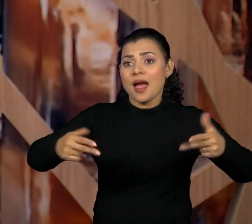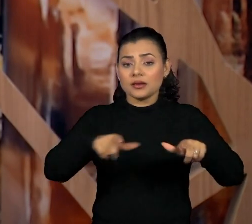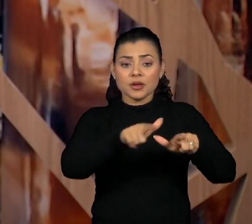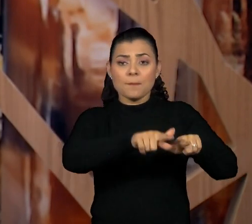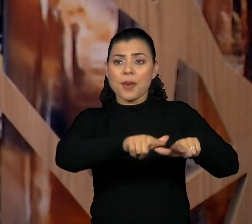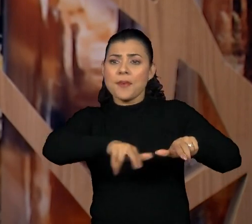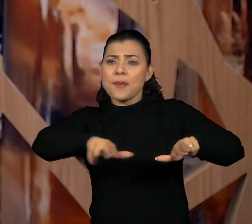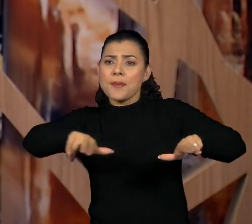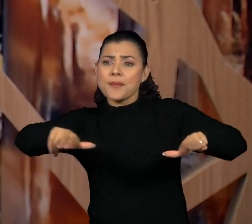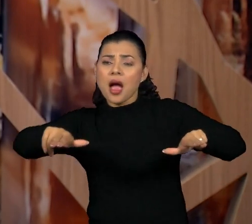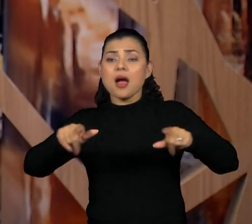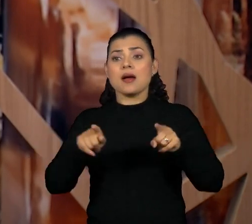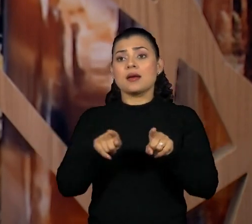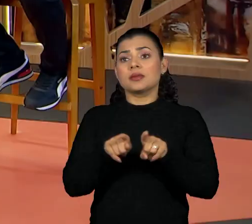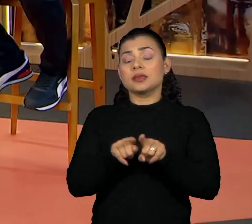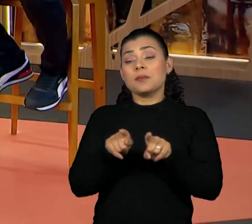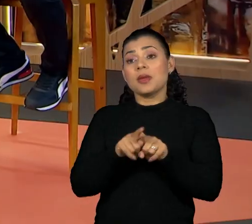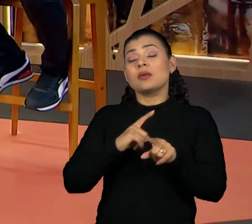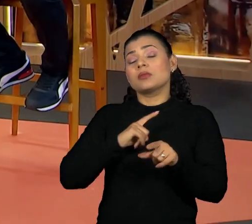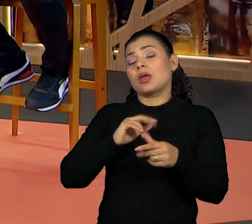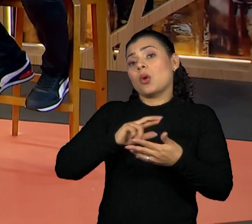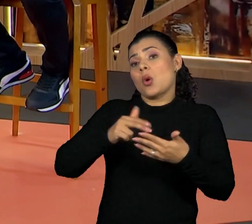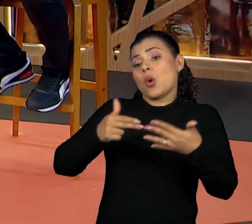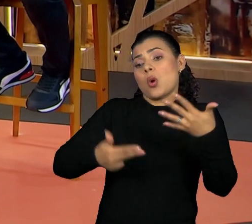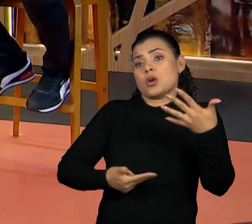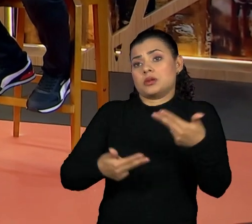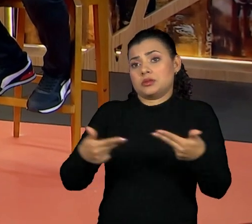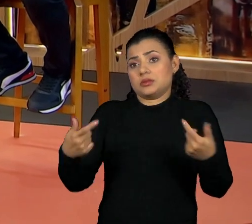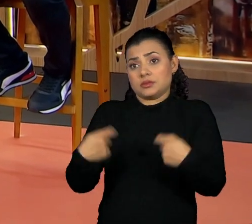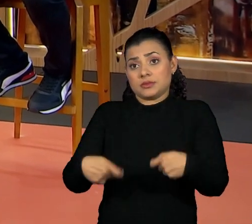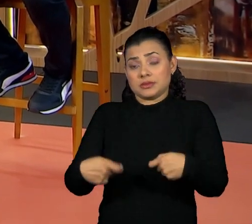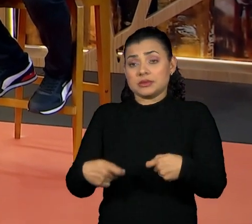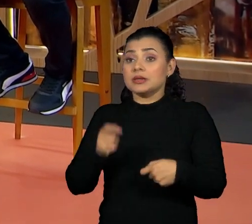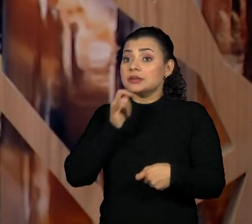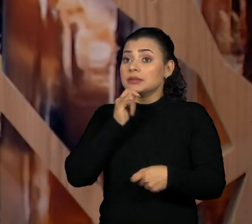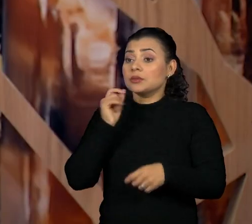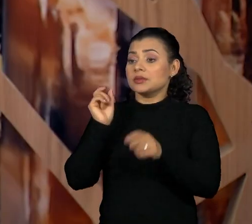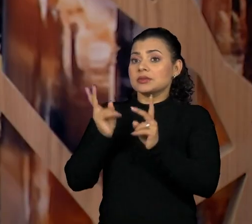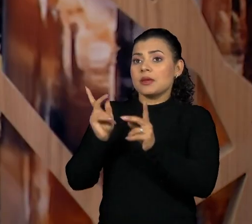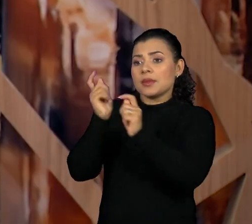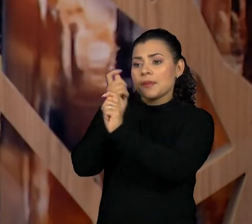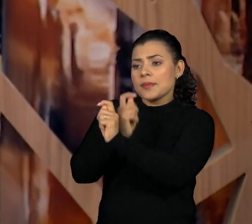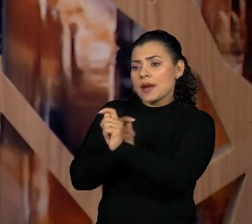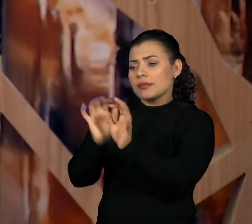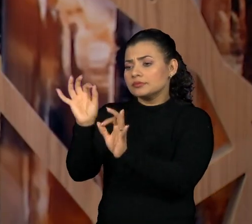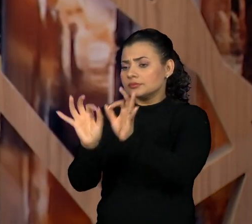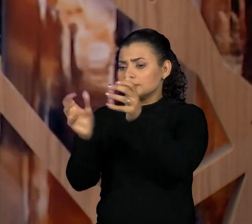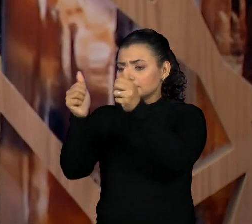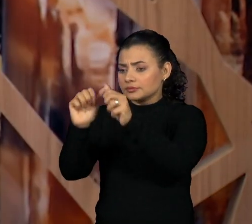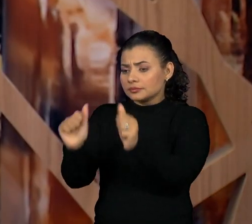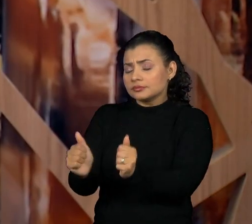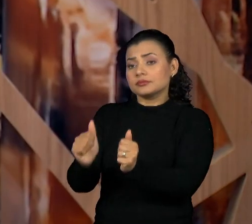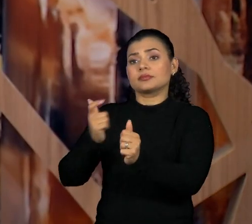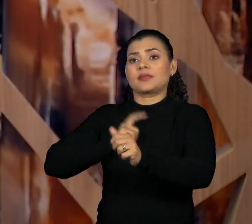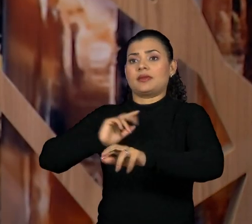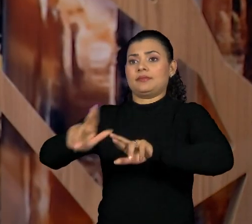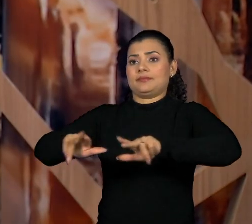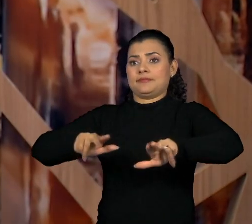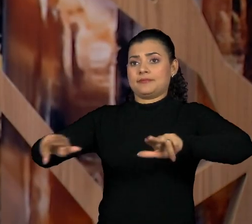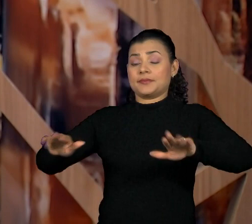seu trabalho. Naturalmente que a escala das obras pode variar, mas